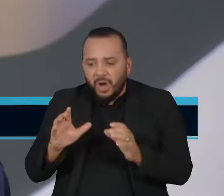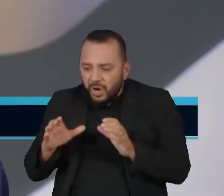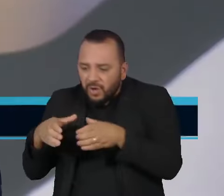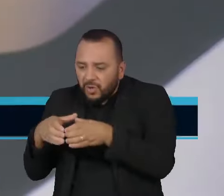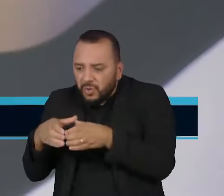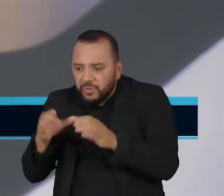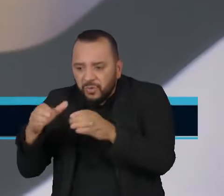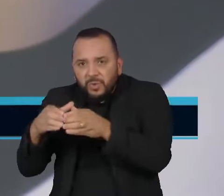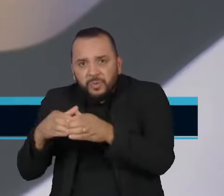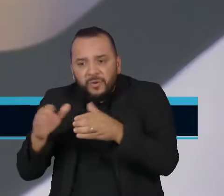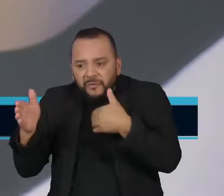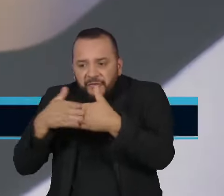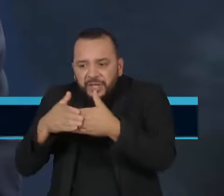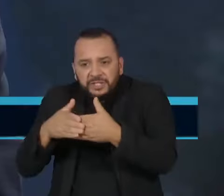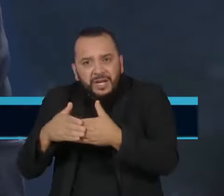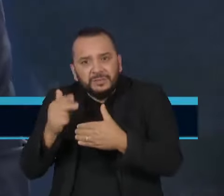você não avança